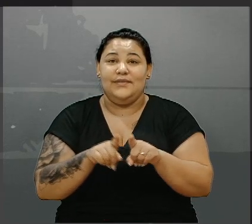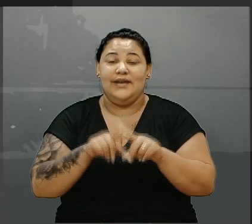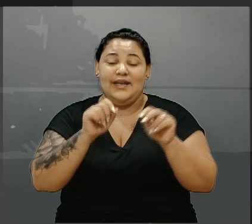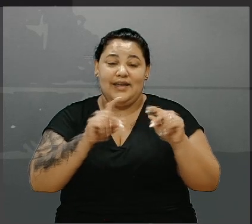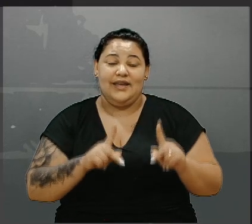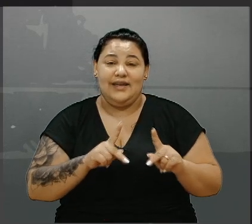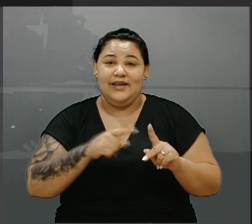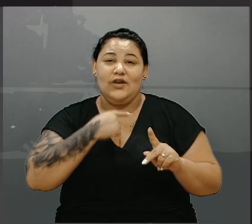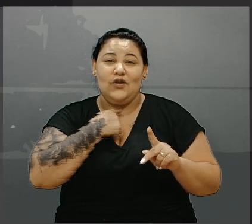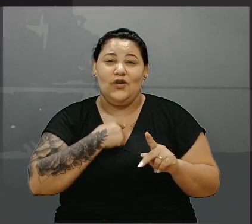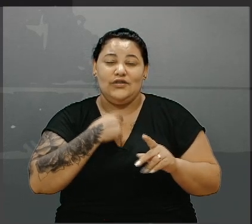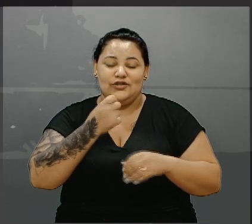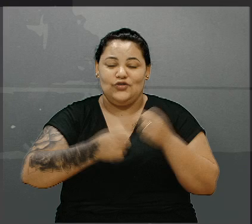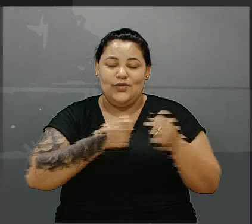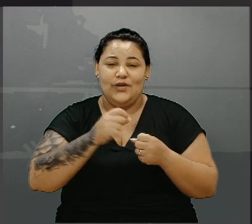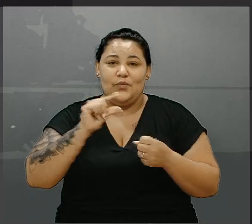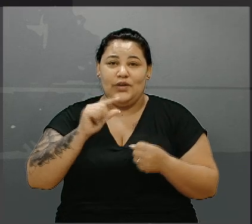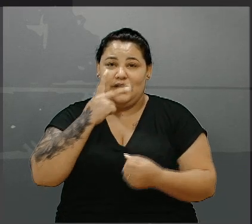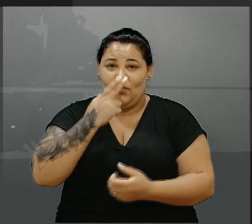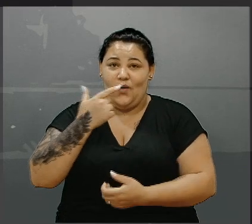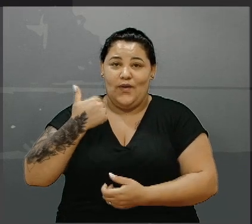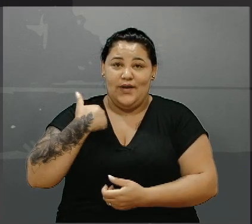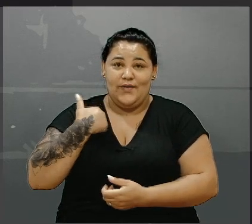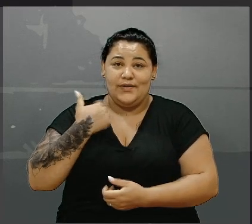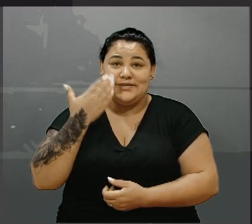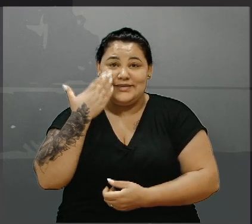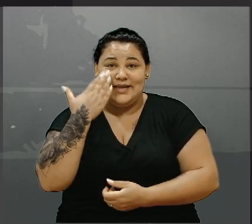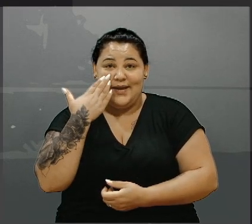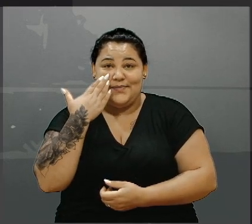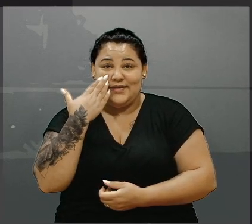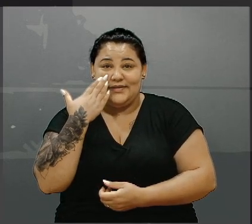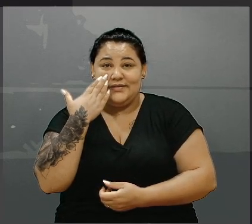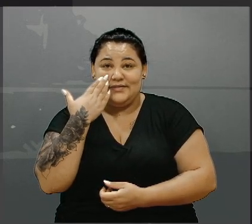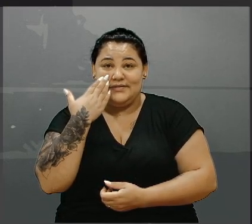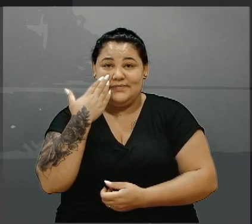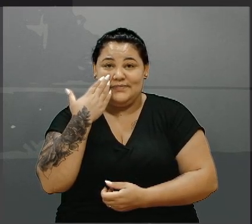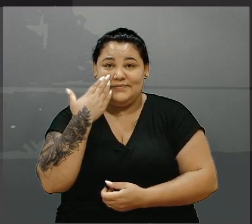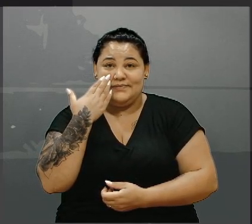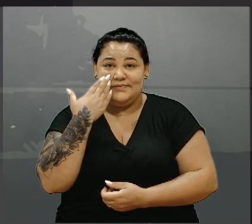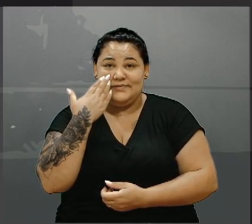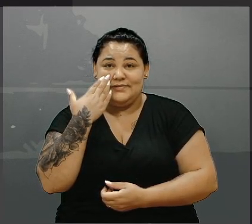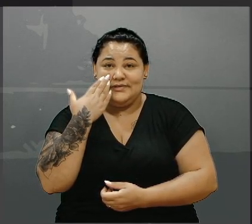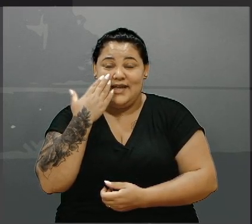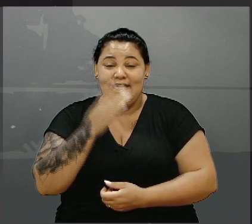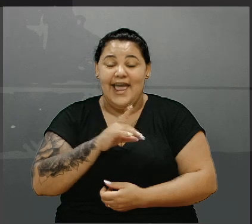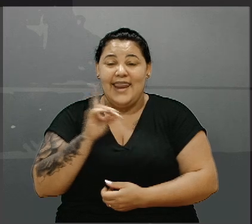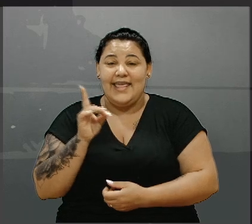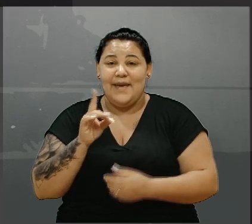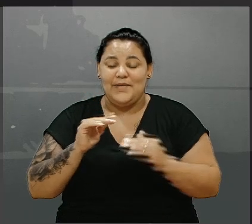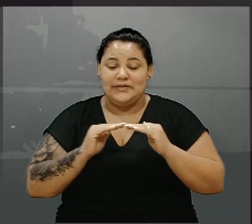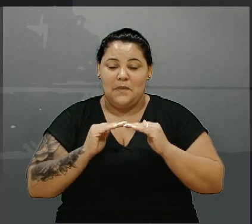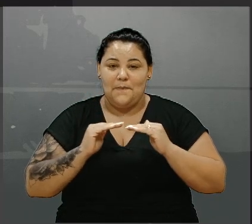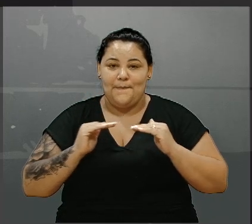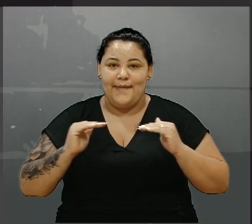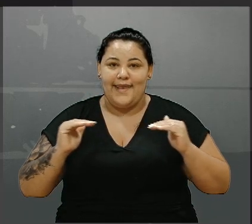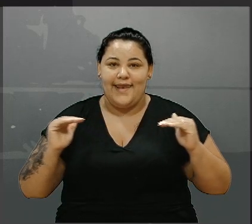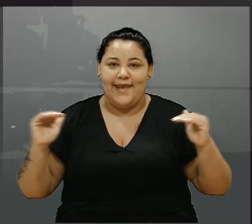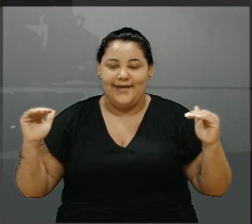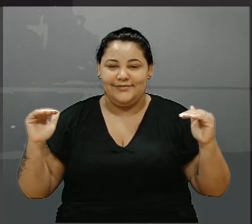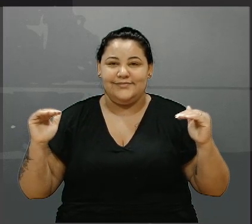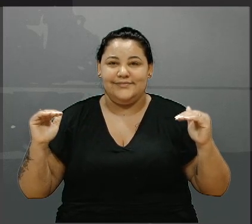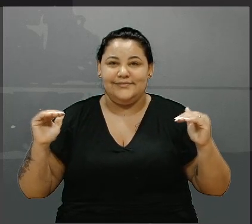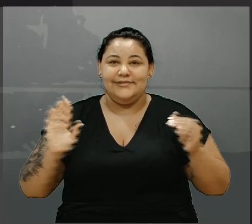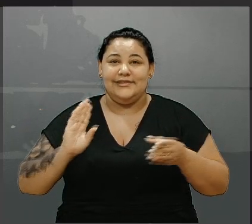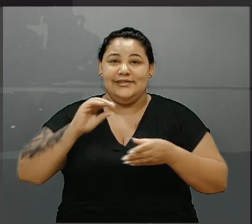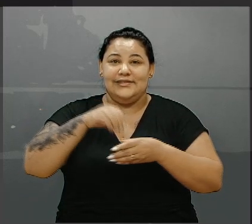correr, nem que seja um pouquinho como eu, sabe que a altimetria ali fica ótimo, né? Mais plano dentro do estacionamento do shopping. Então,